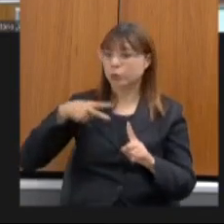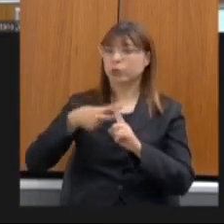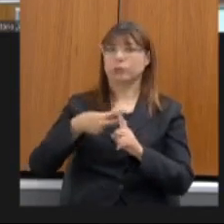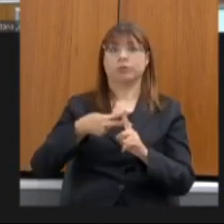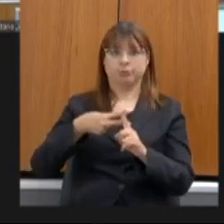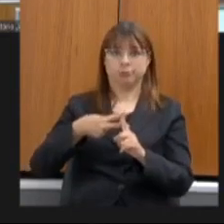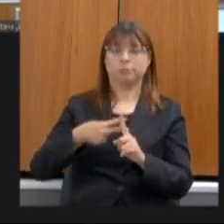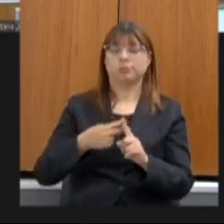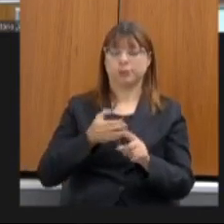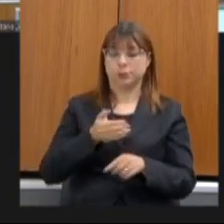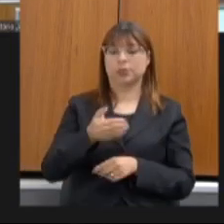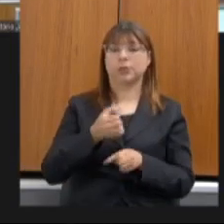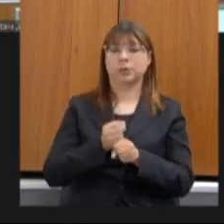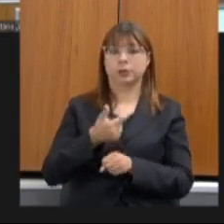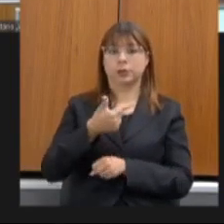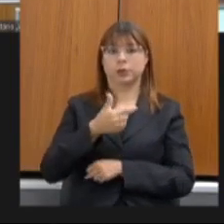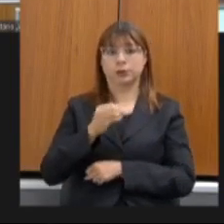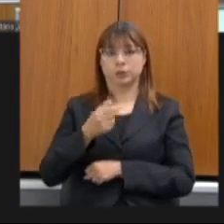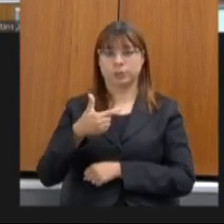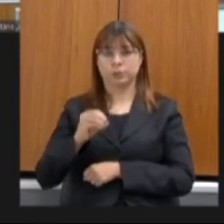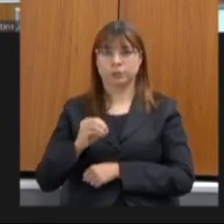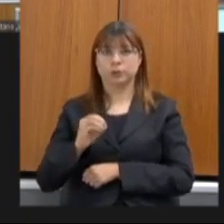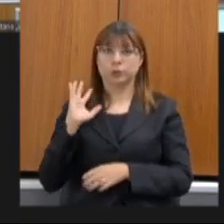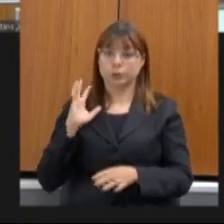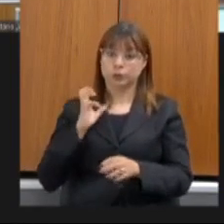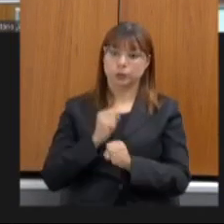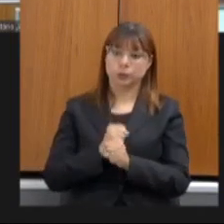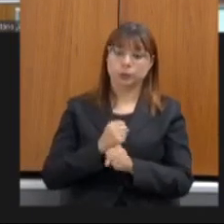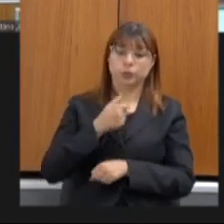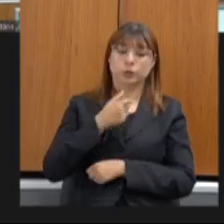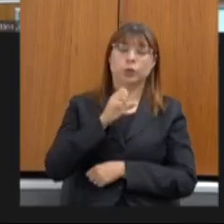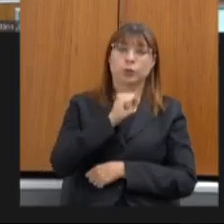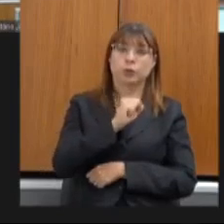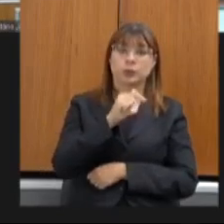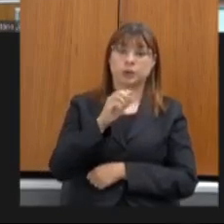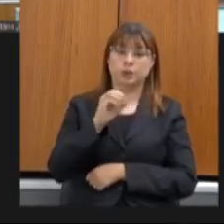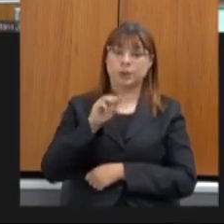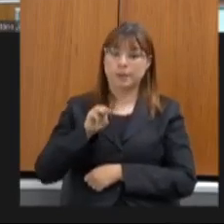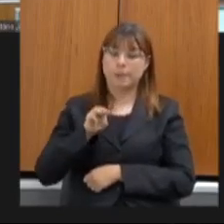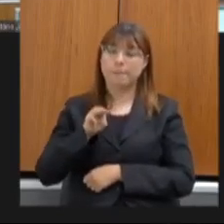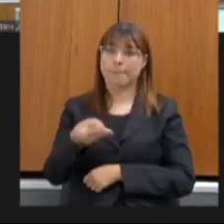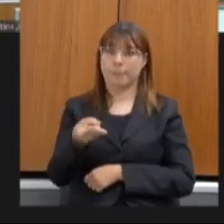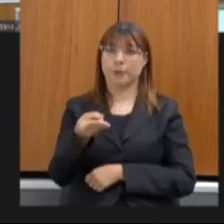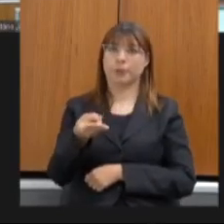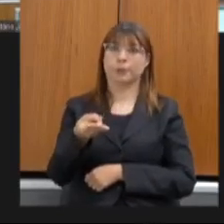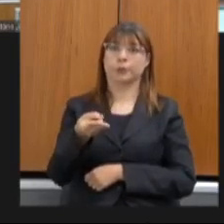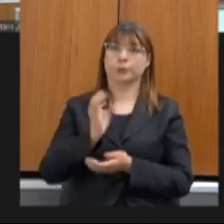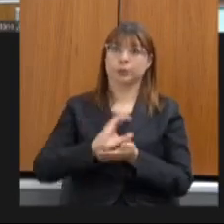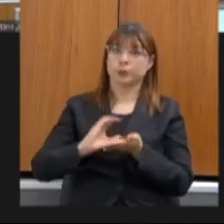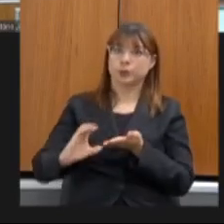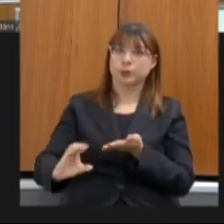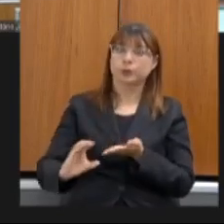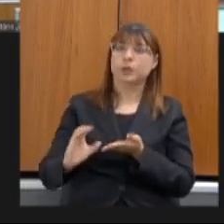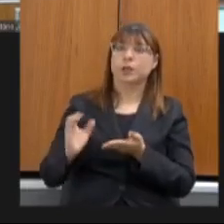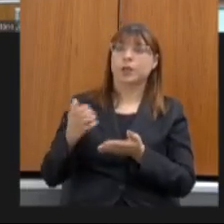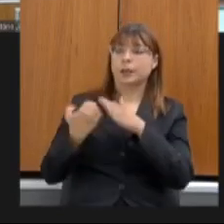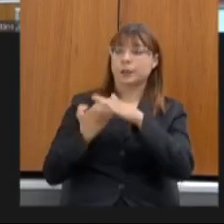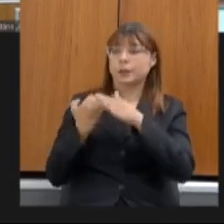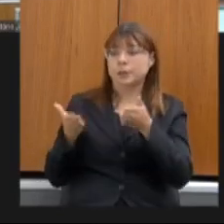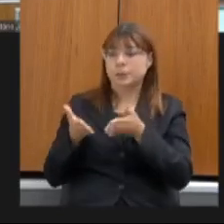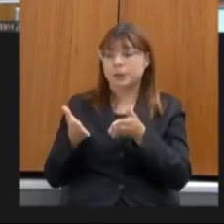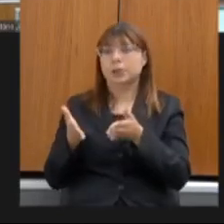2020 né e desse Total 870 milhões foram encaminhados para Micro e Pequenas